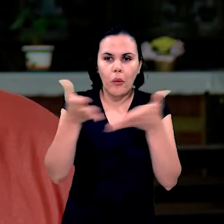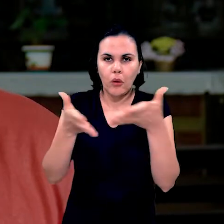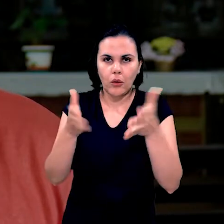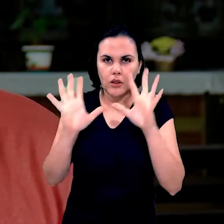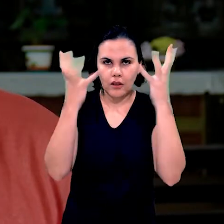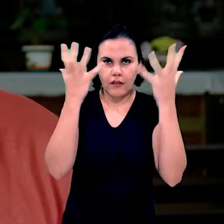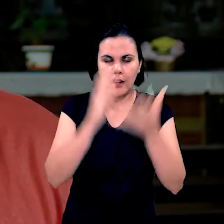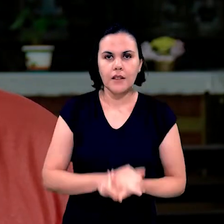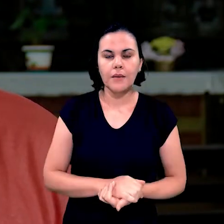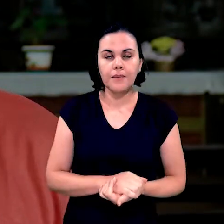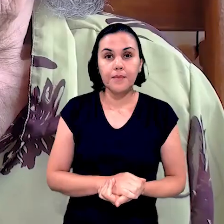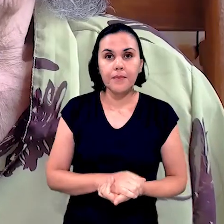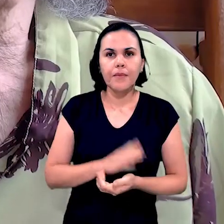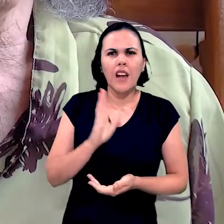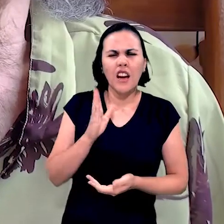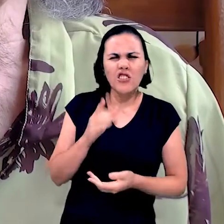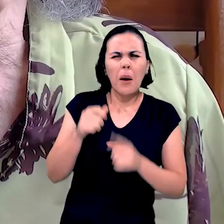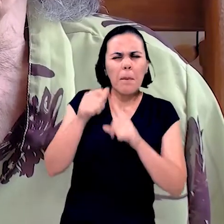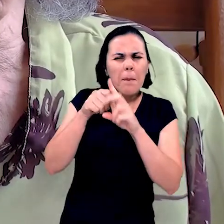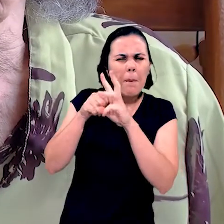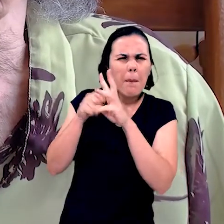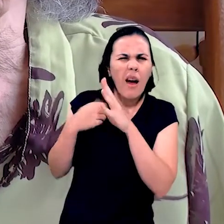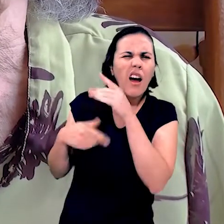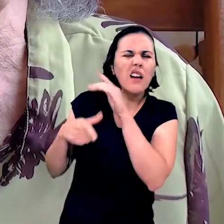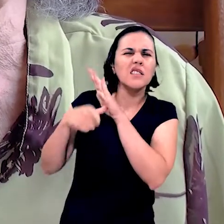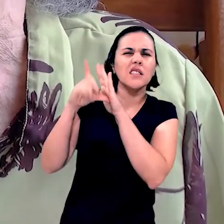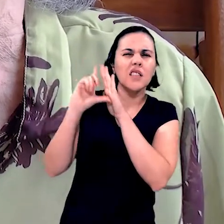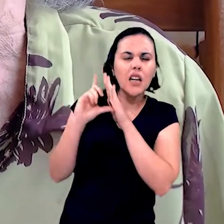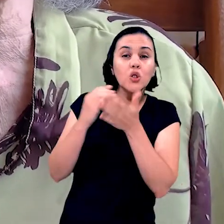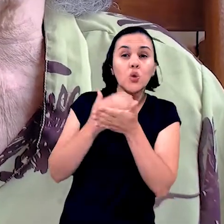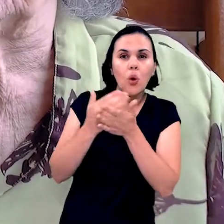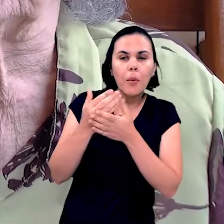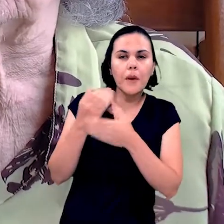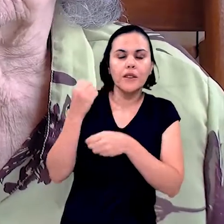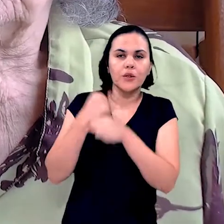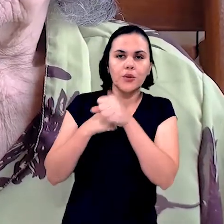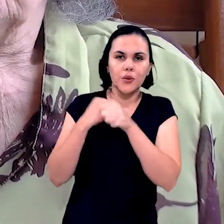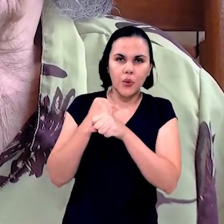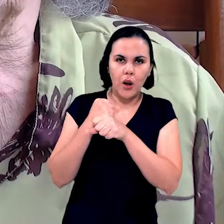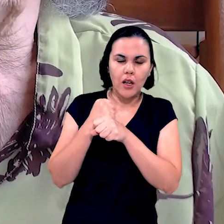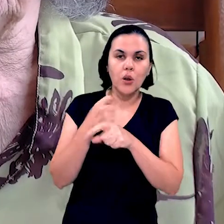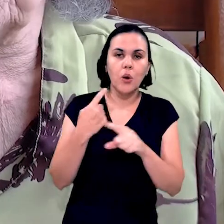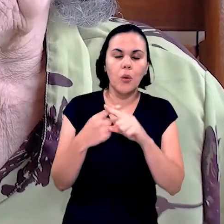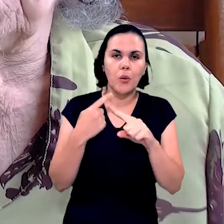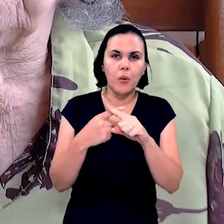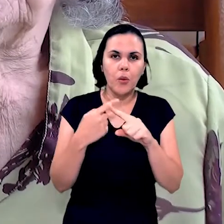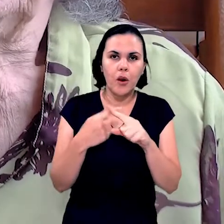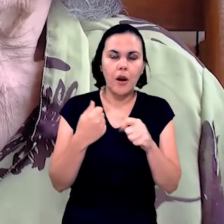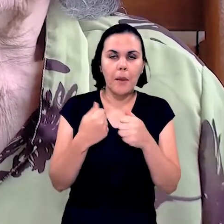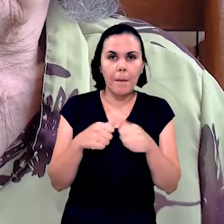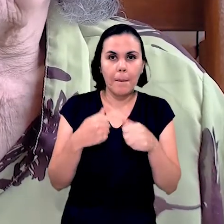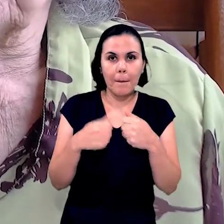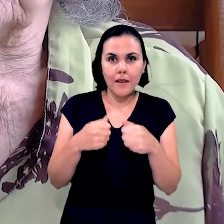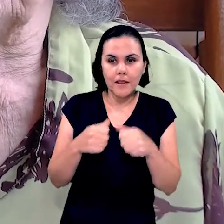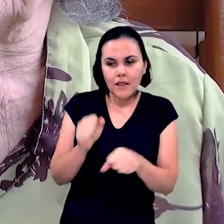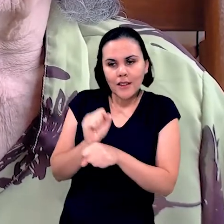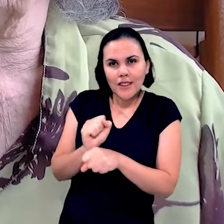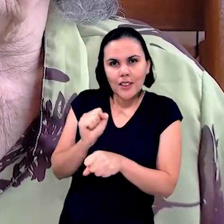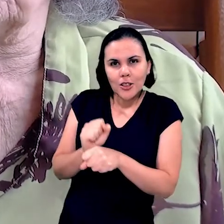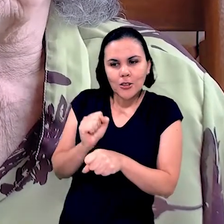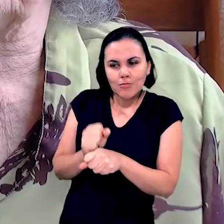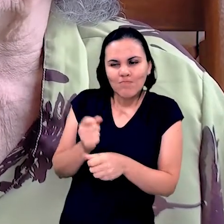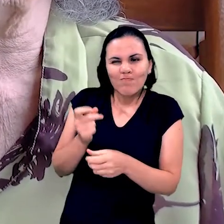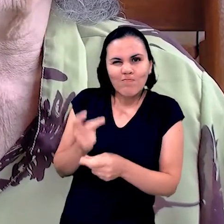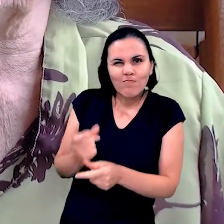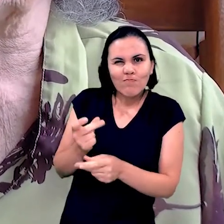na manutenção da festa. Já era feito meses antes, desde o começo do ano, porque tinha que ir se